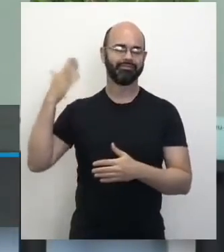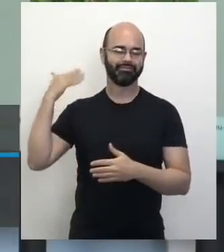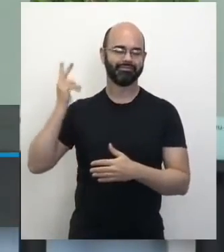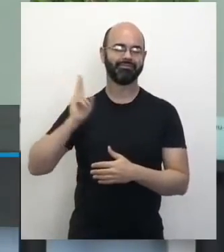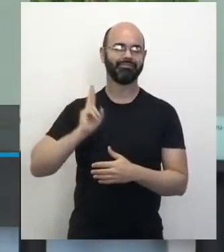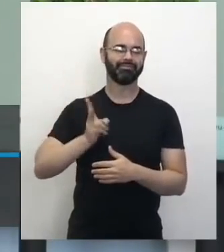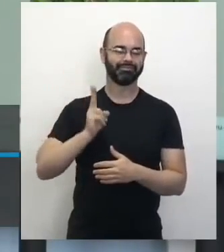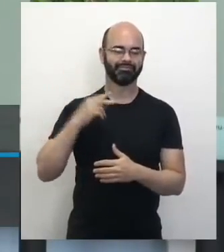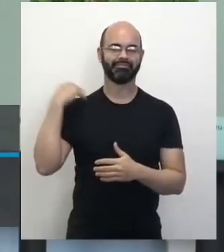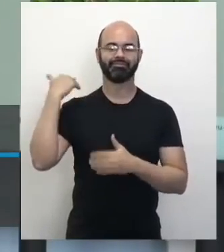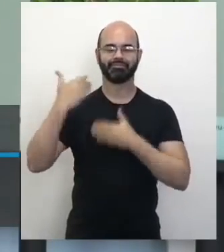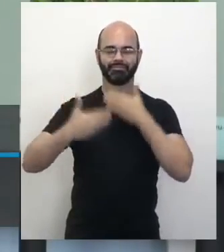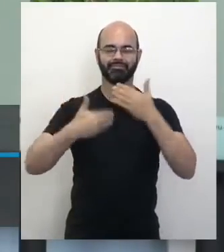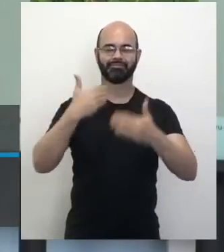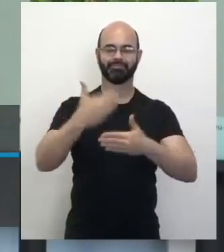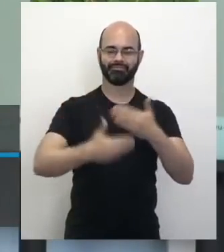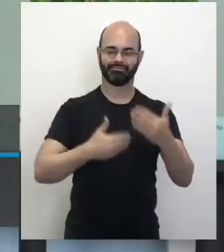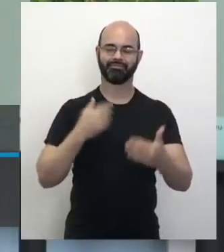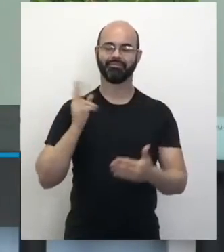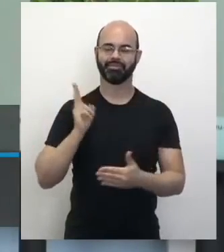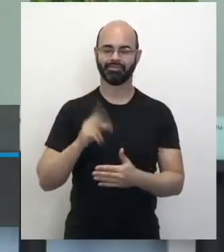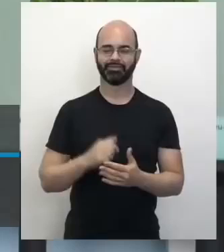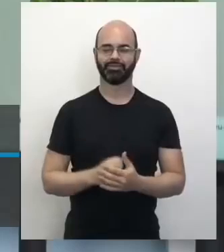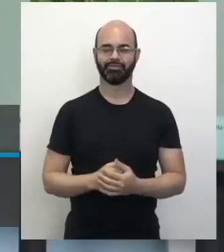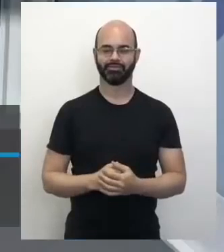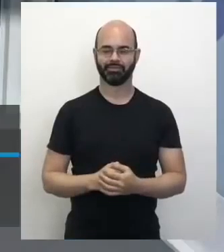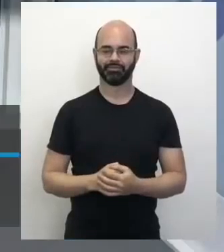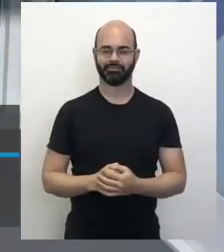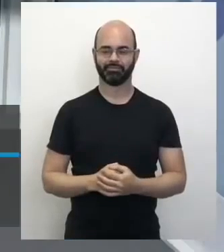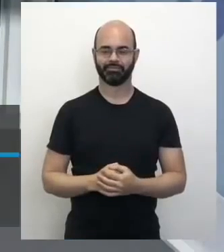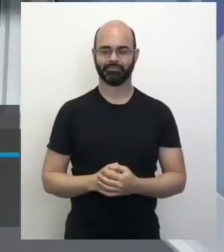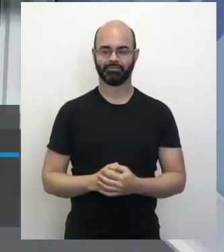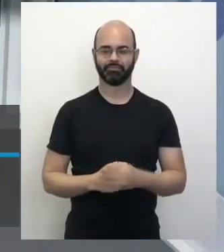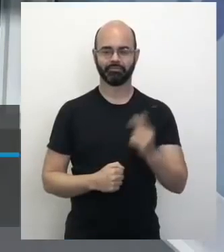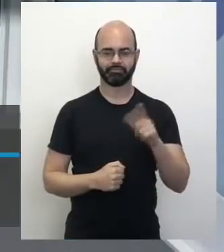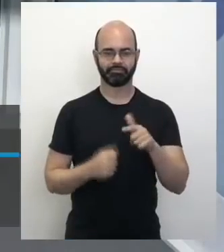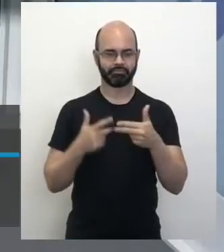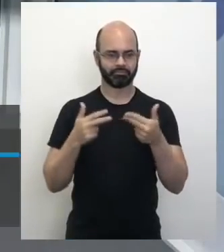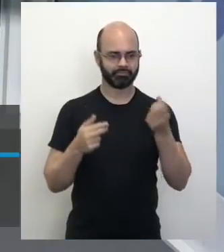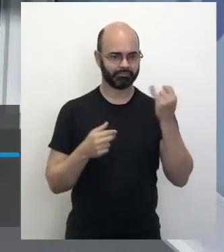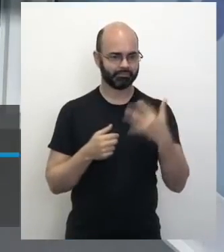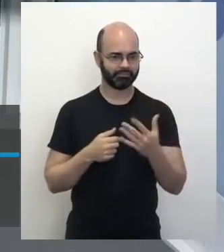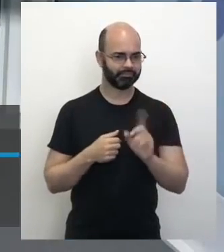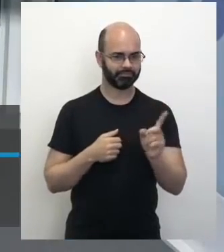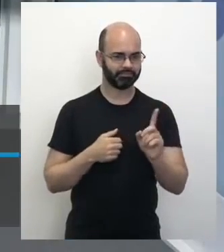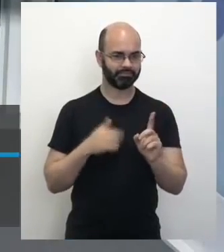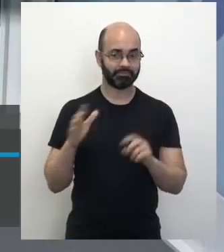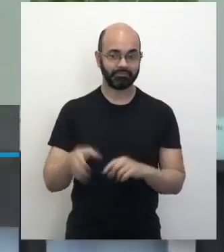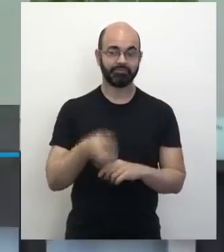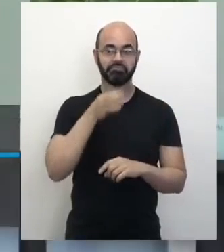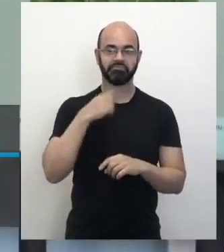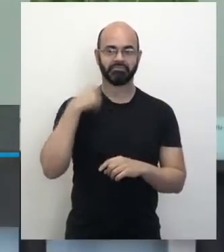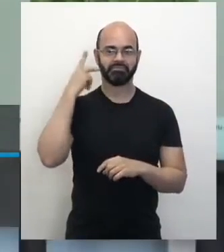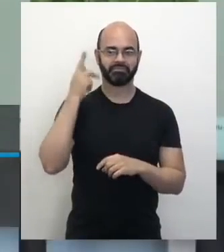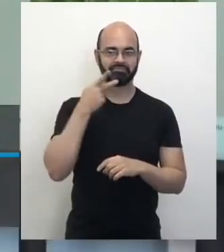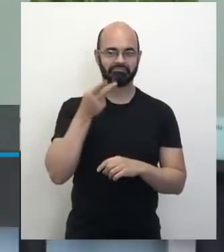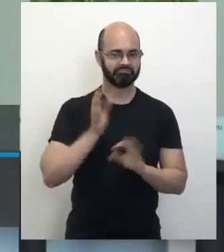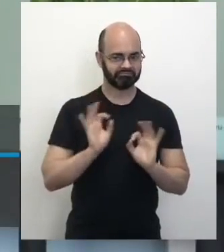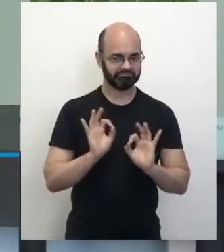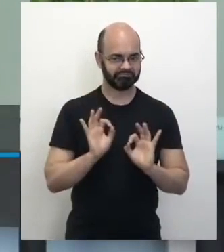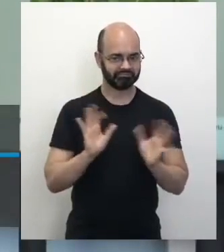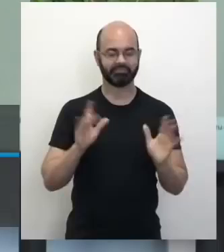faziam há tempos atrás, tá certo? Quer falar alguma coisa, Carlão? Não. Não? É que você mexeu no microfone? Não, ainda não. Vamos lá para a próxima